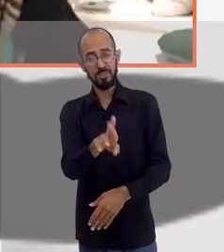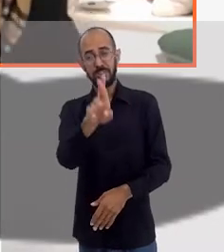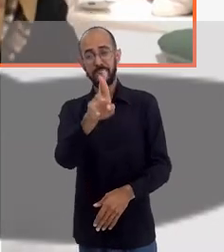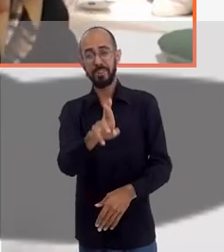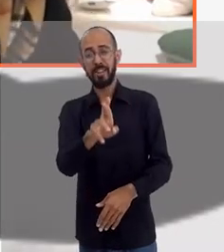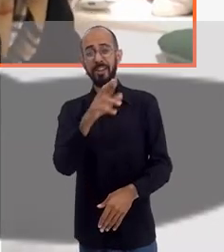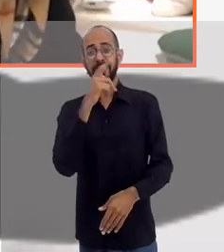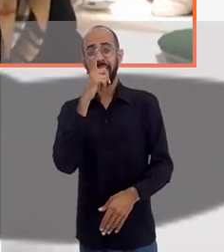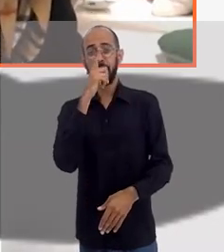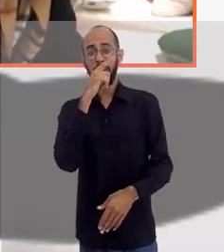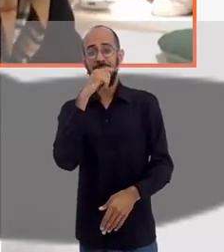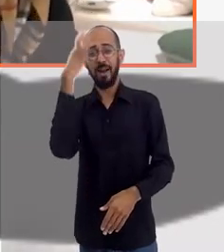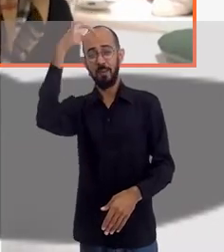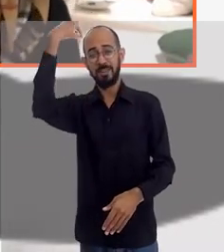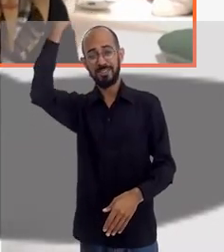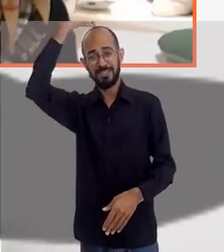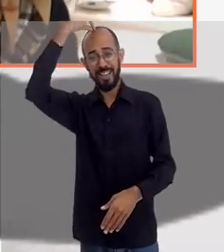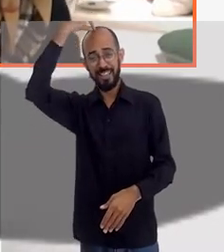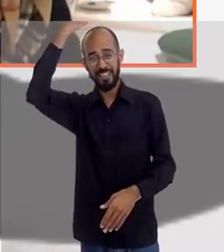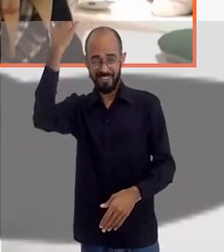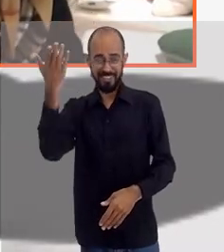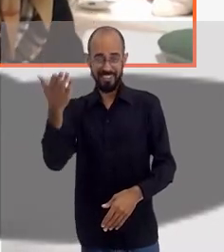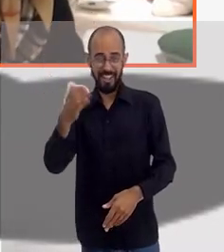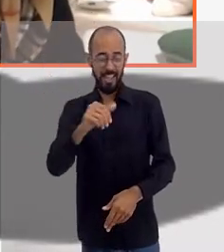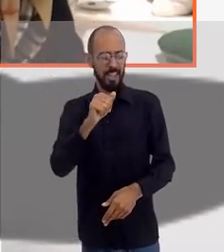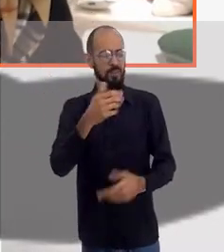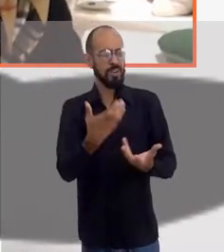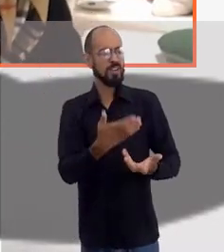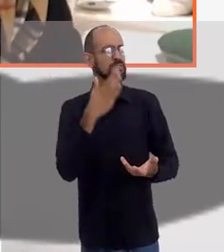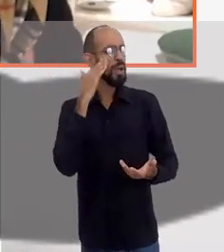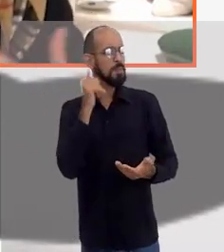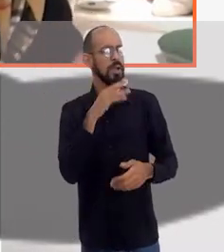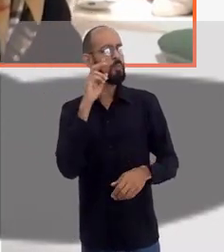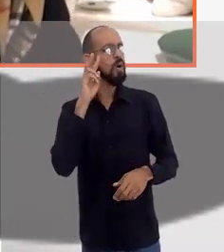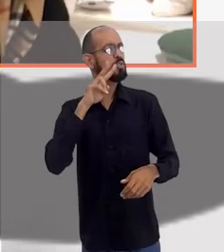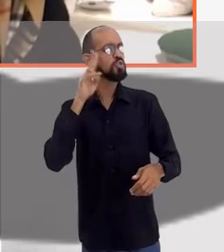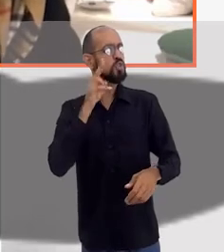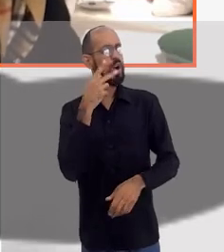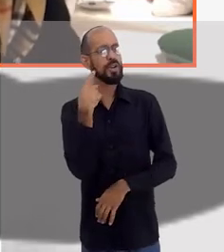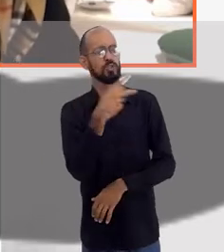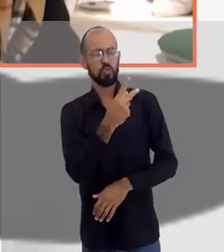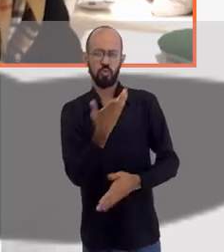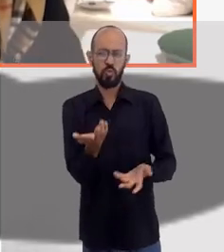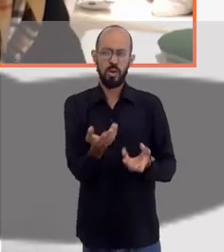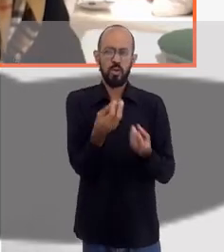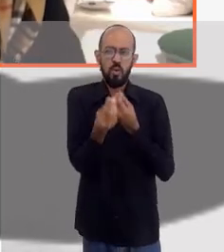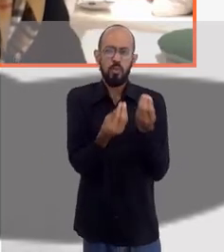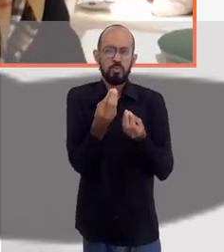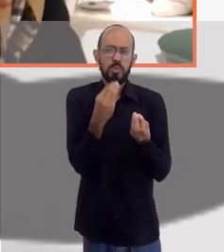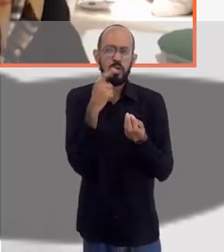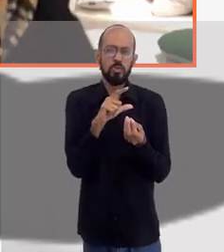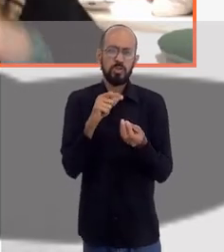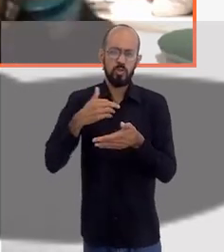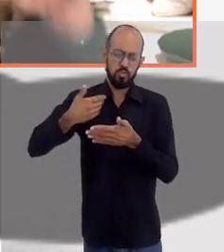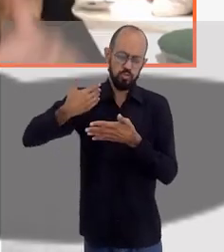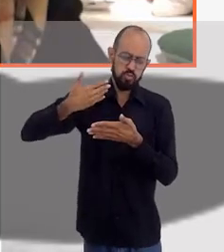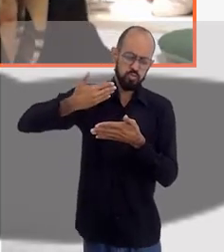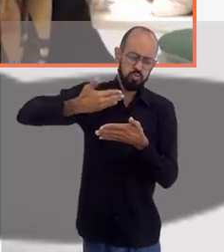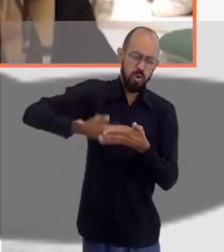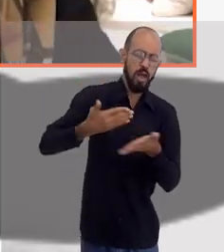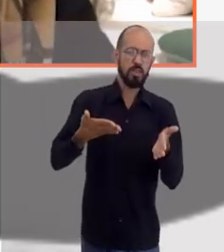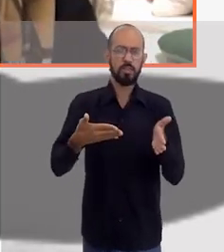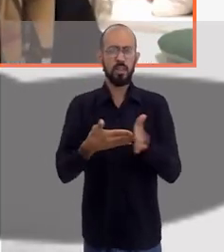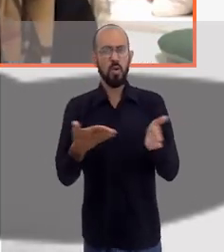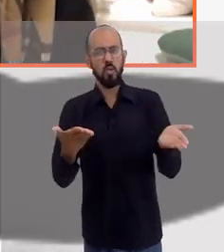banhado na água benta que fazer Qual é o qual é o teu histórico Como que você chegou a nisso quer dizer o que é